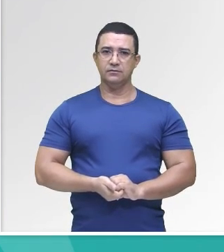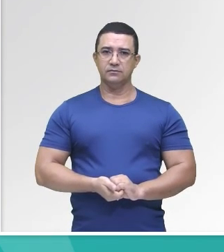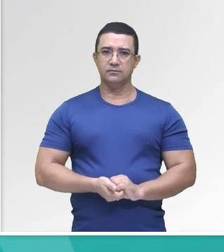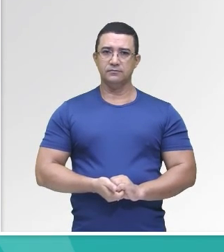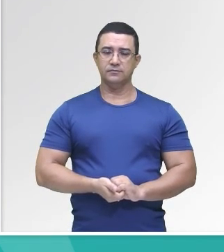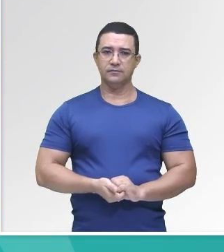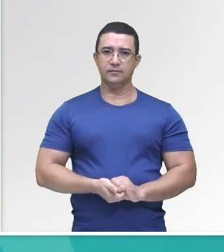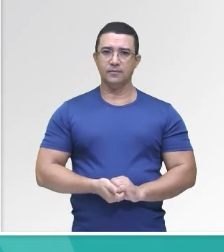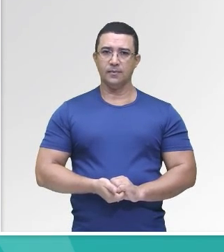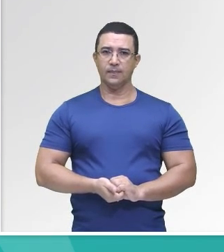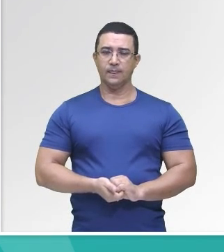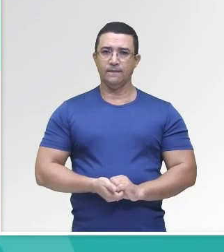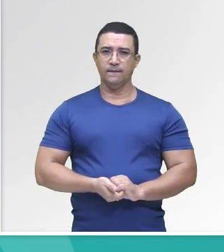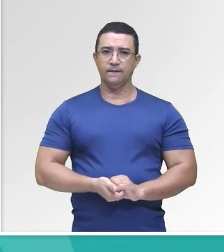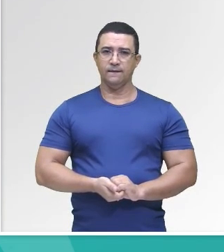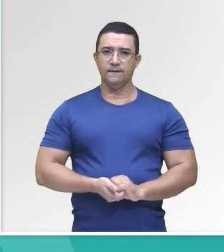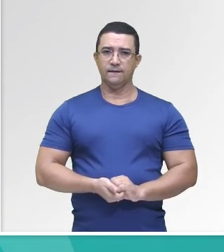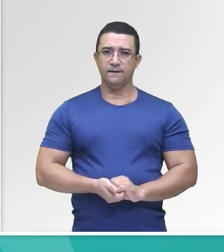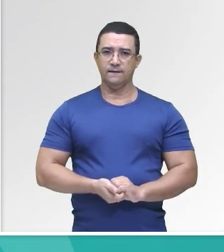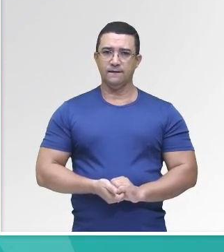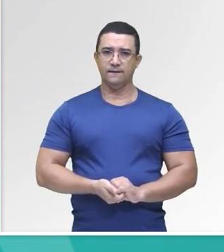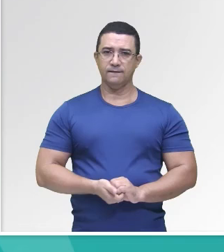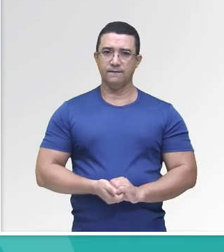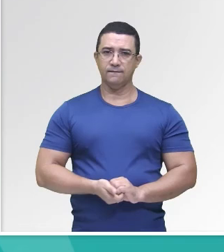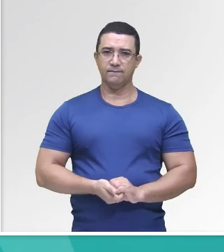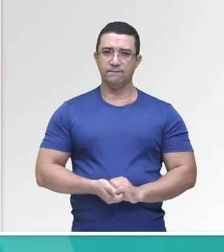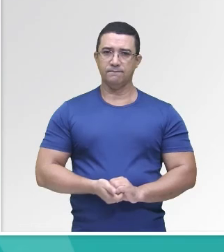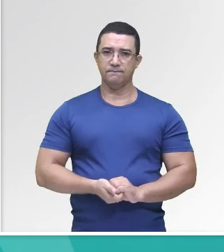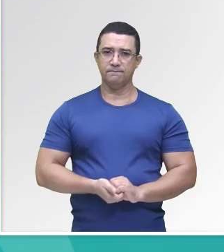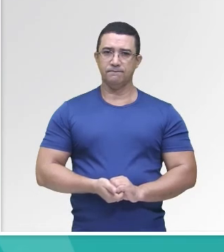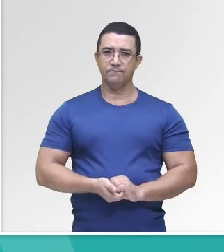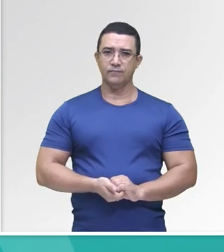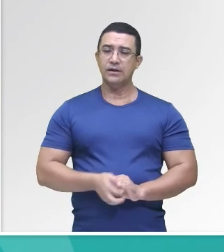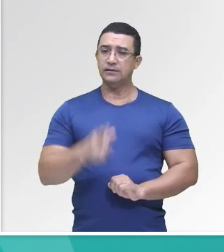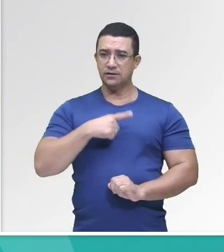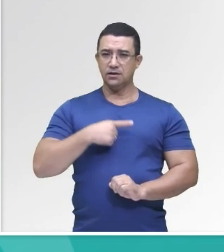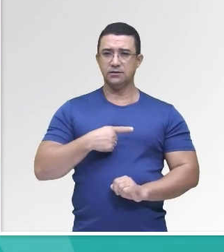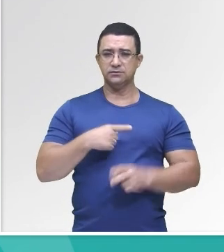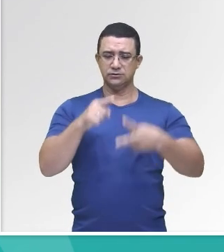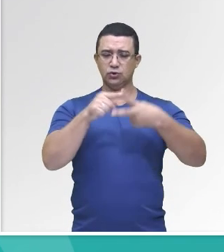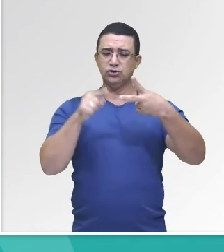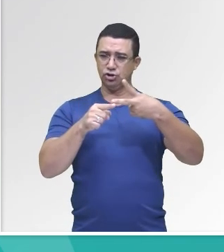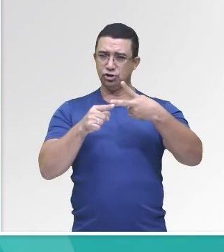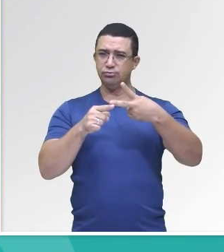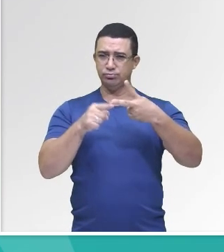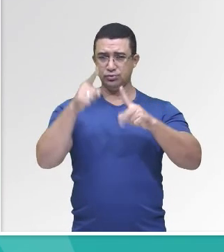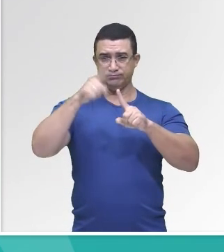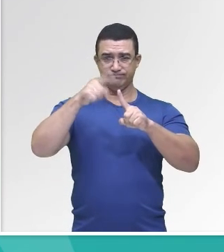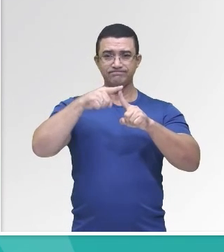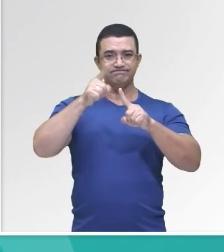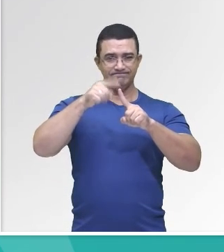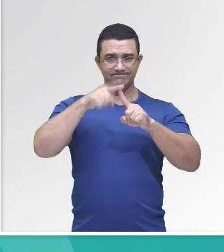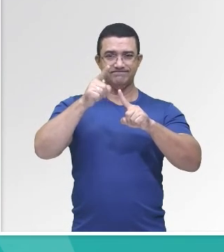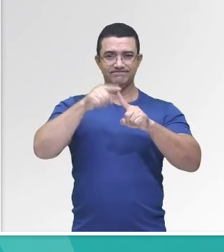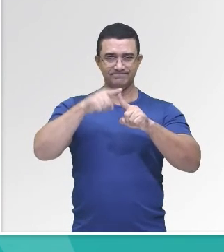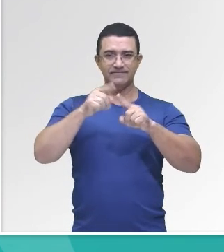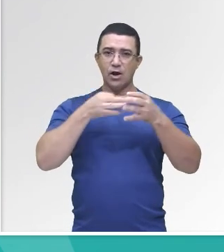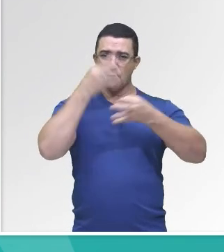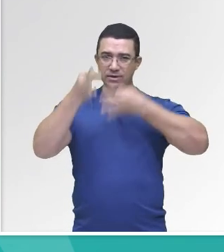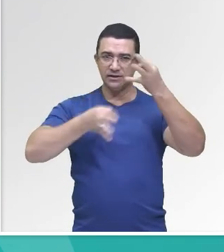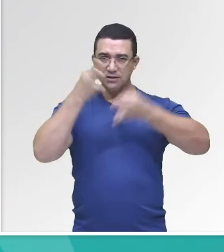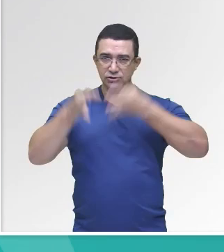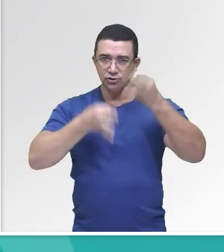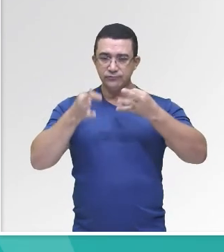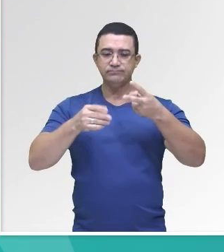existem a grandes rasgos dos tipos de textos, os textos argumentativos e